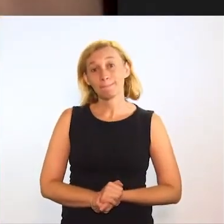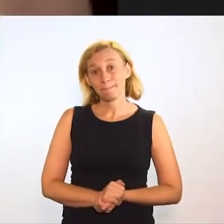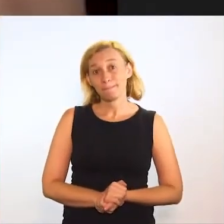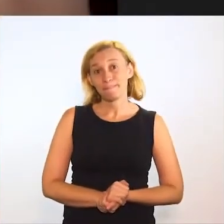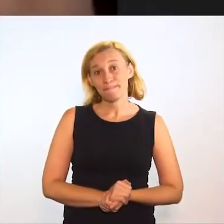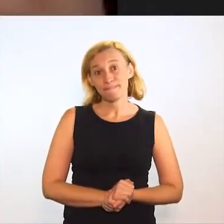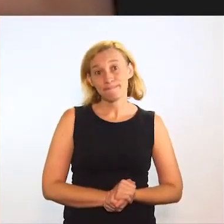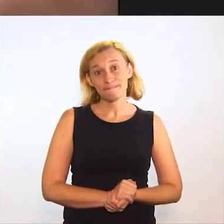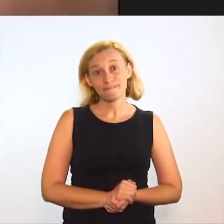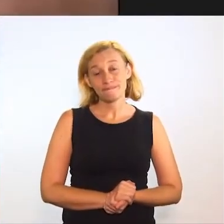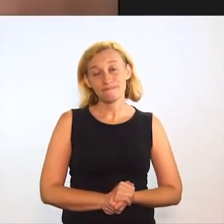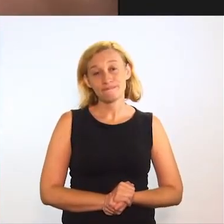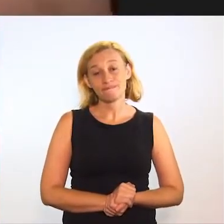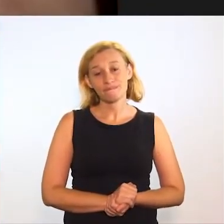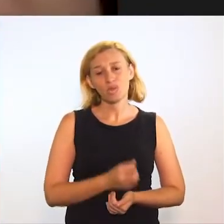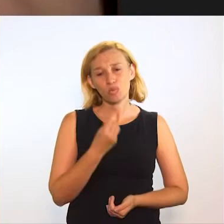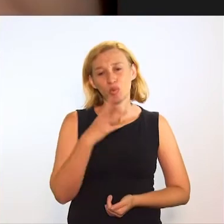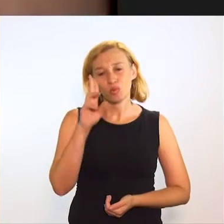respeito,